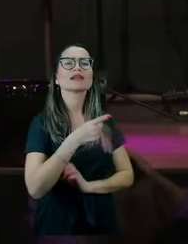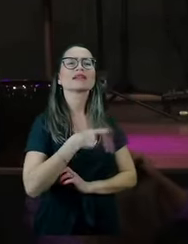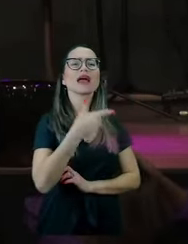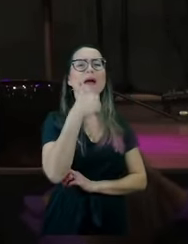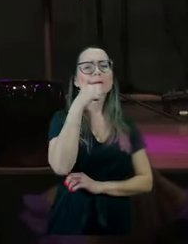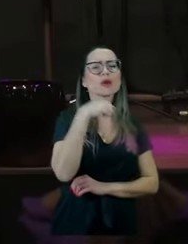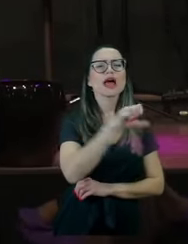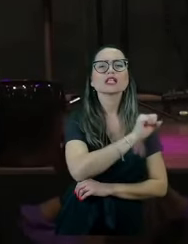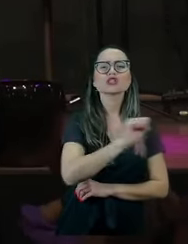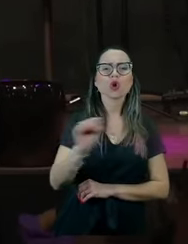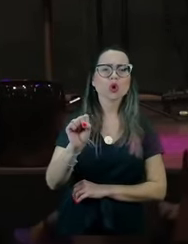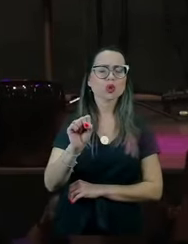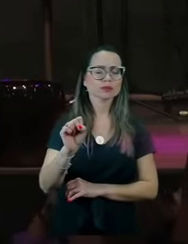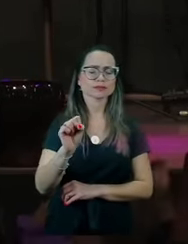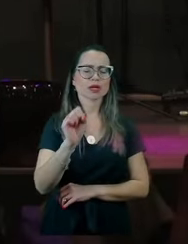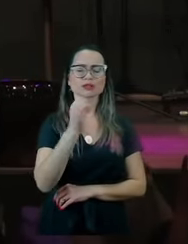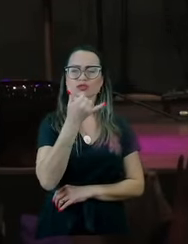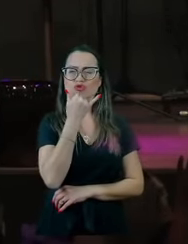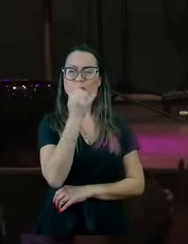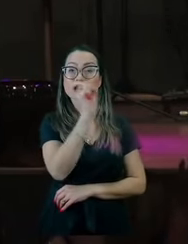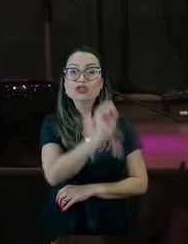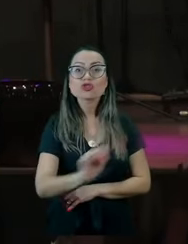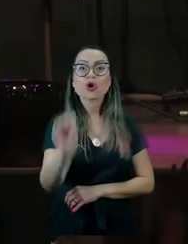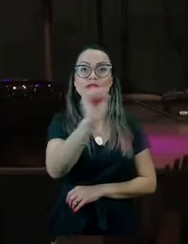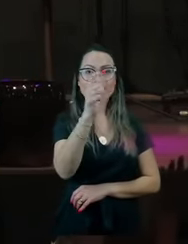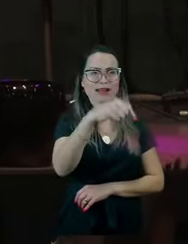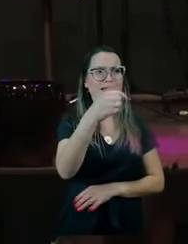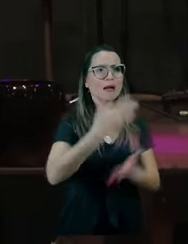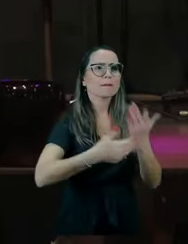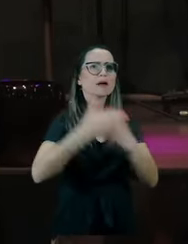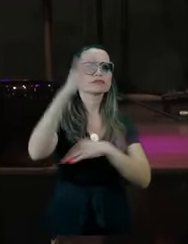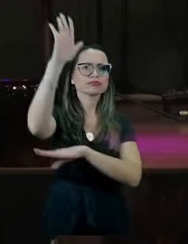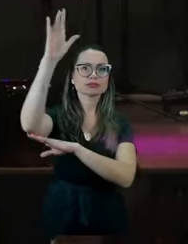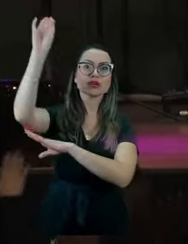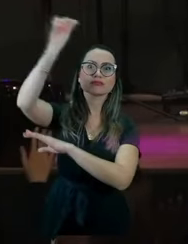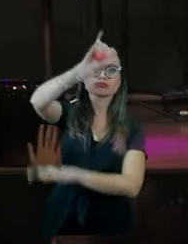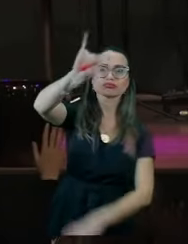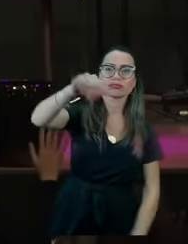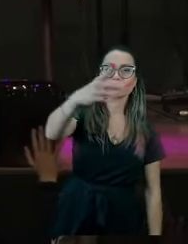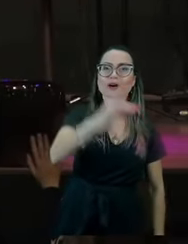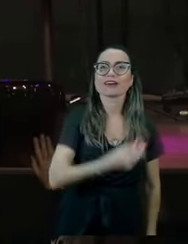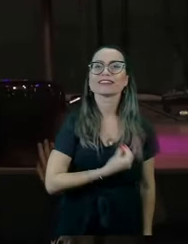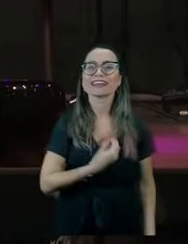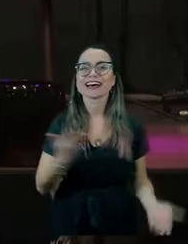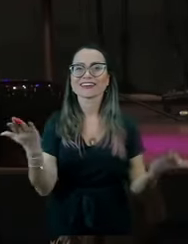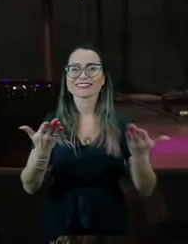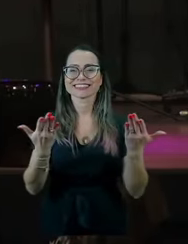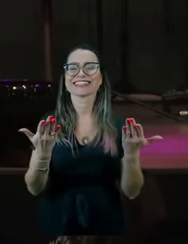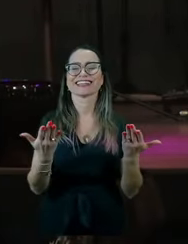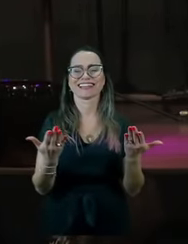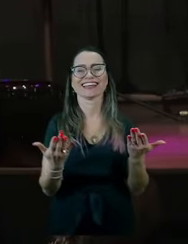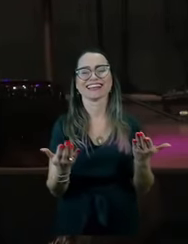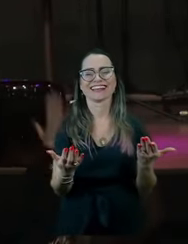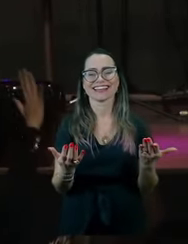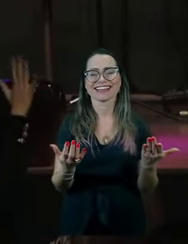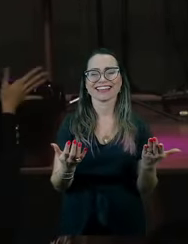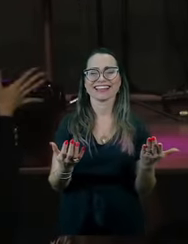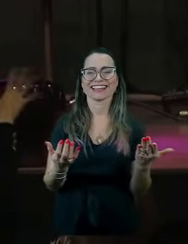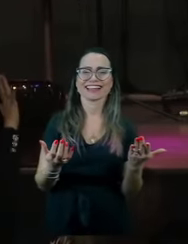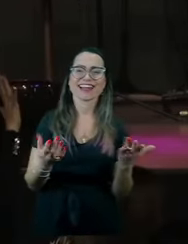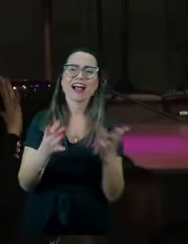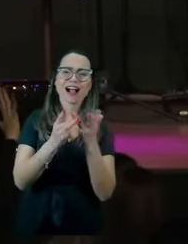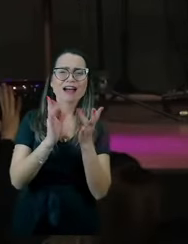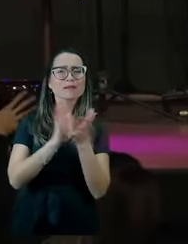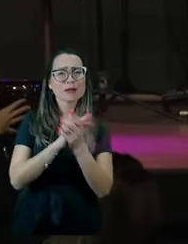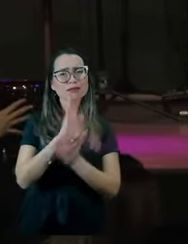a mão aí bem alto. Isso, bem alto. Vai tomar unção sobre a sua vida hoje. Tem gente que vai baixar a mão. Não, mas